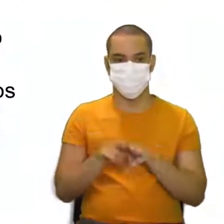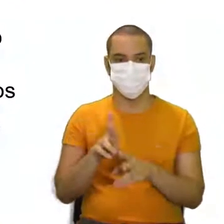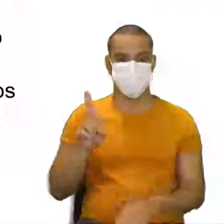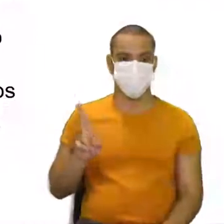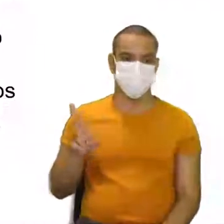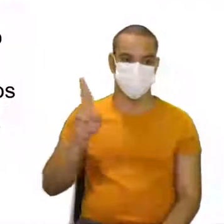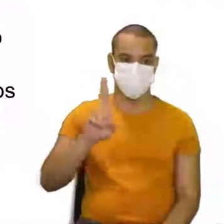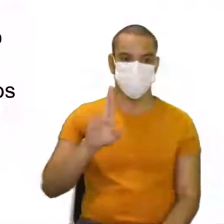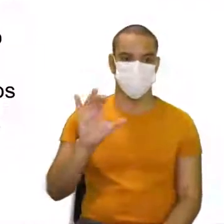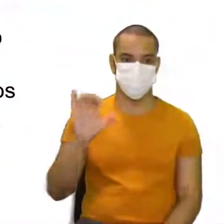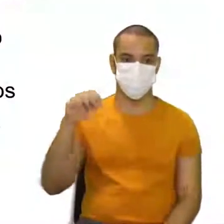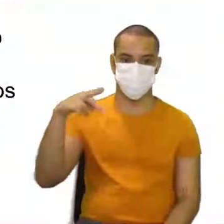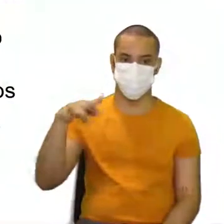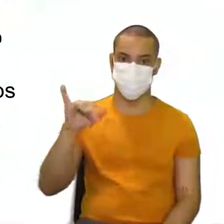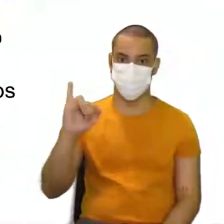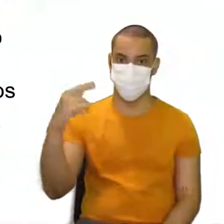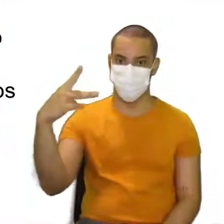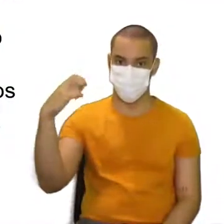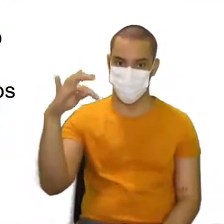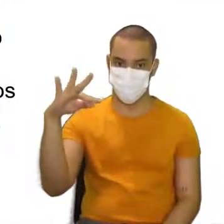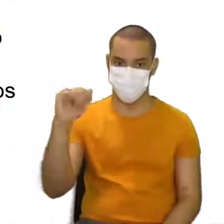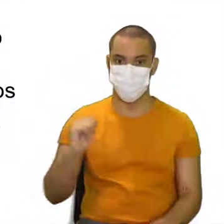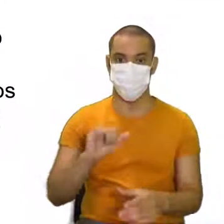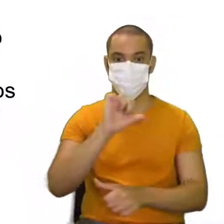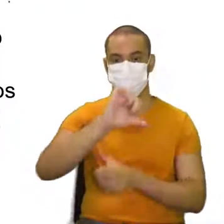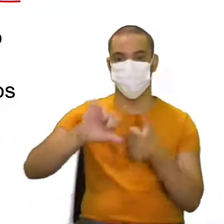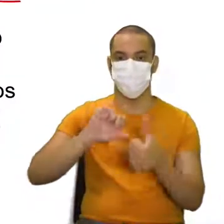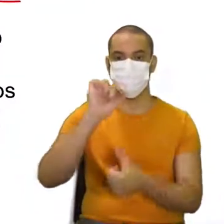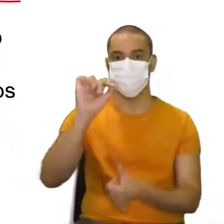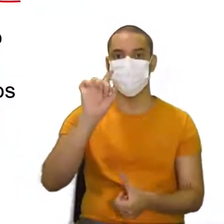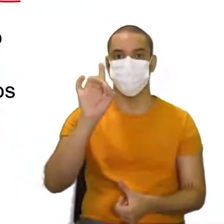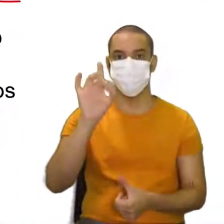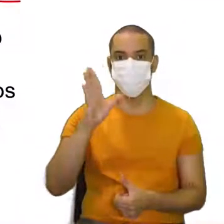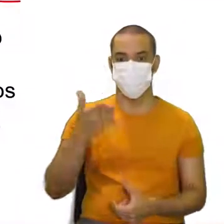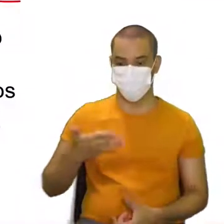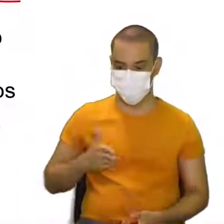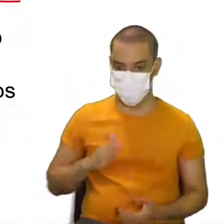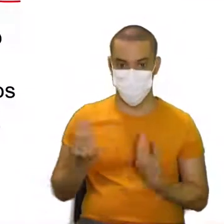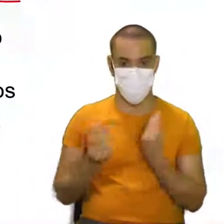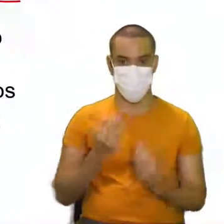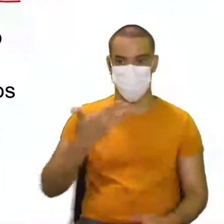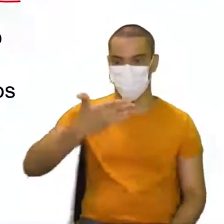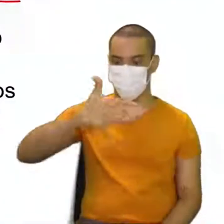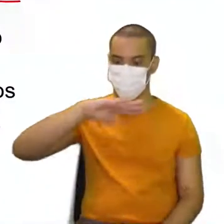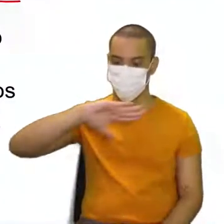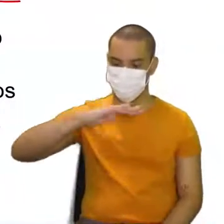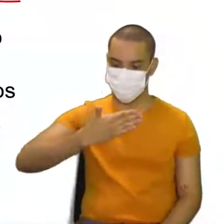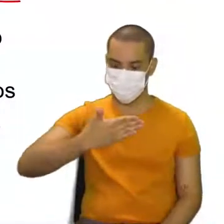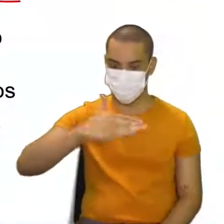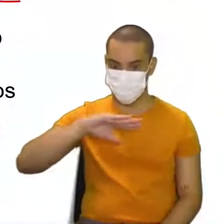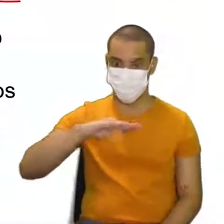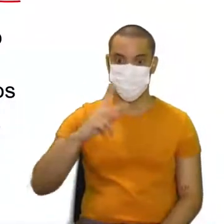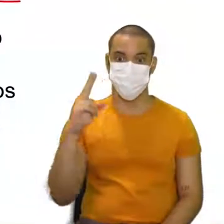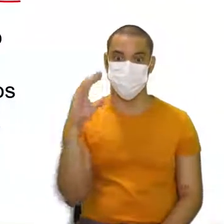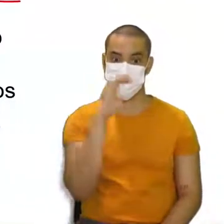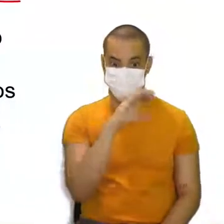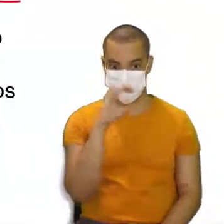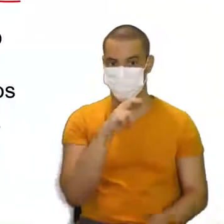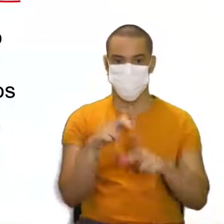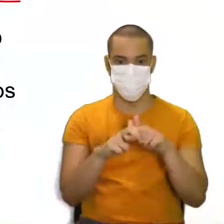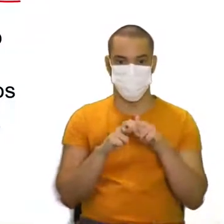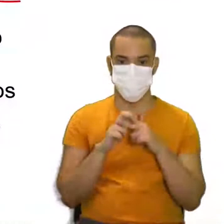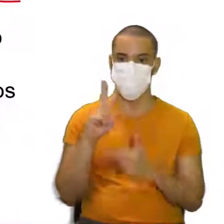a resultante centrípeta alterando apenas a direção da velocidade e assim o módulo de ver